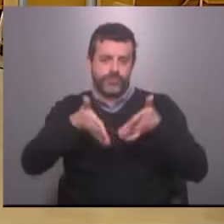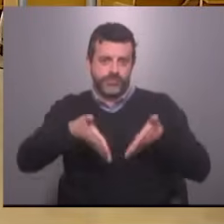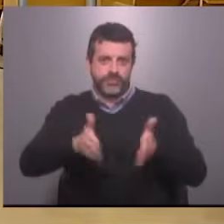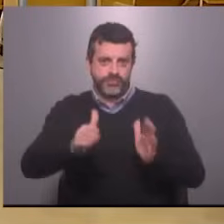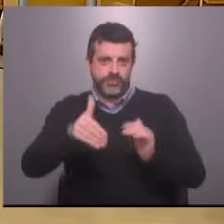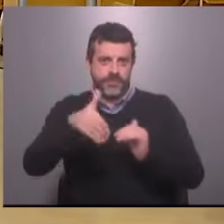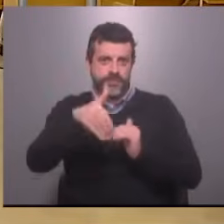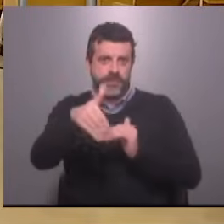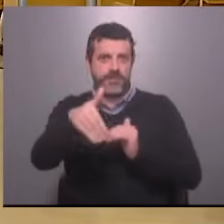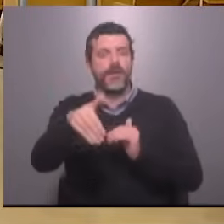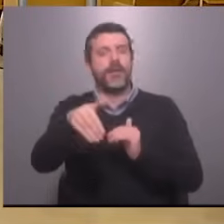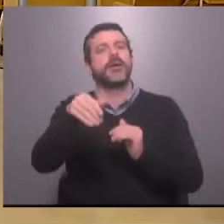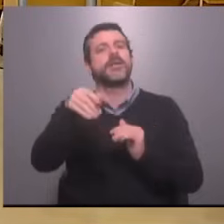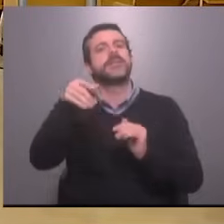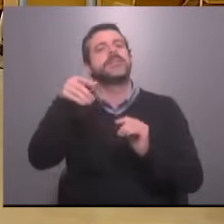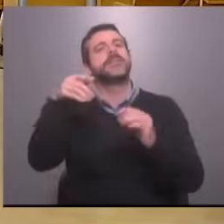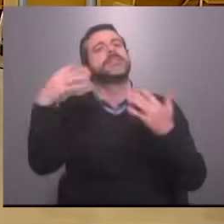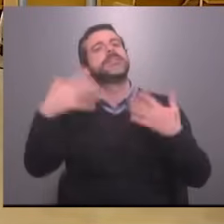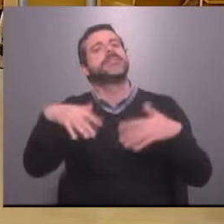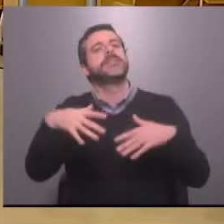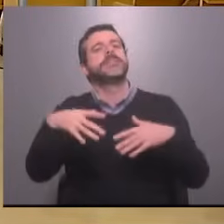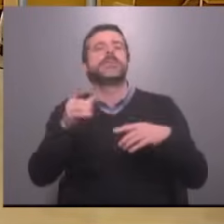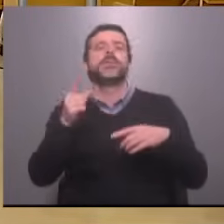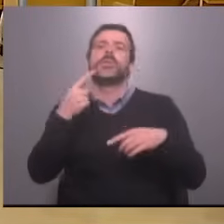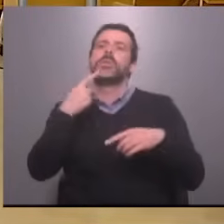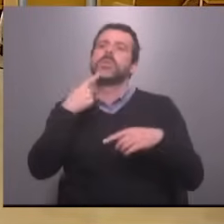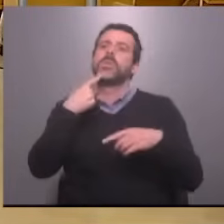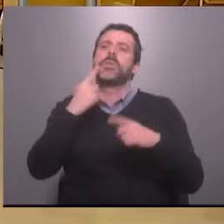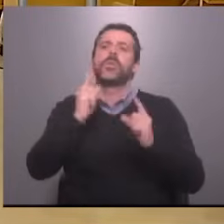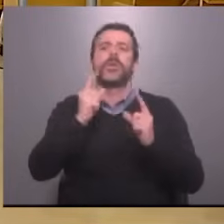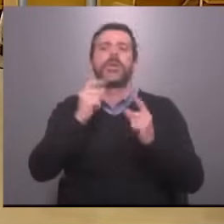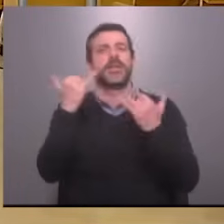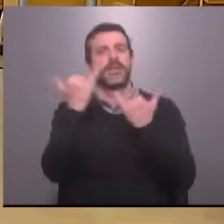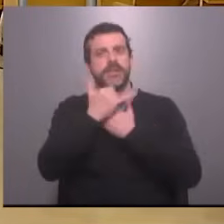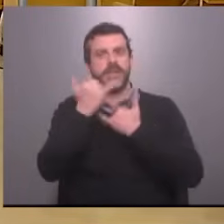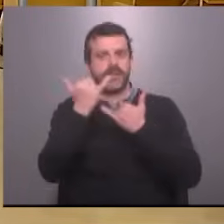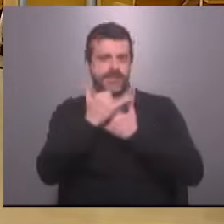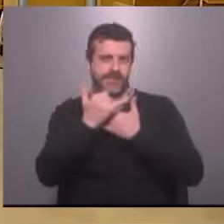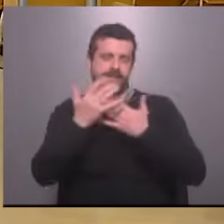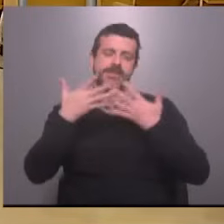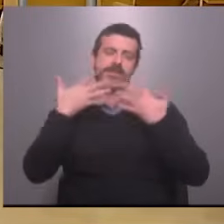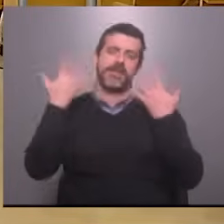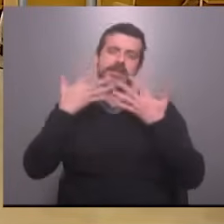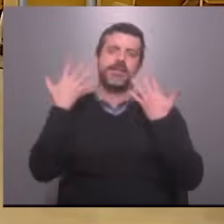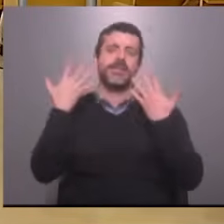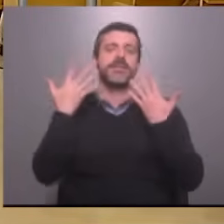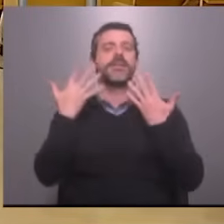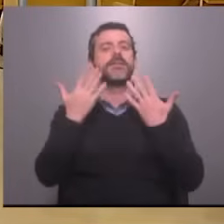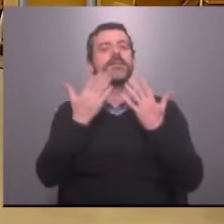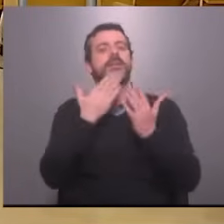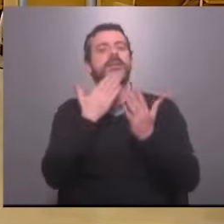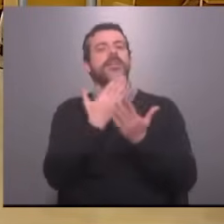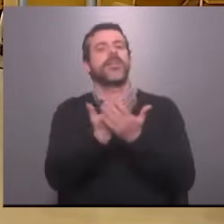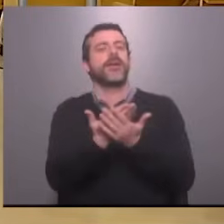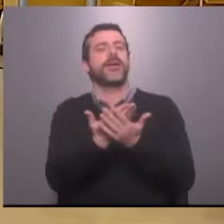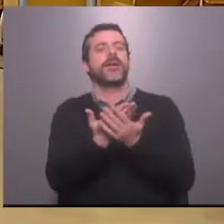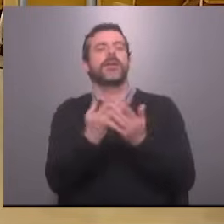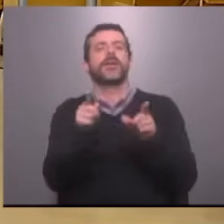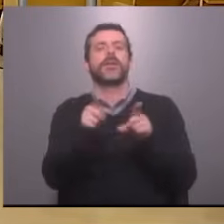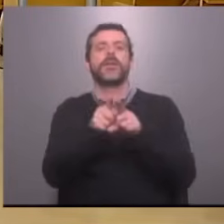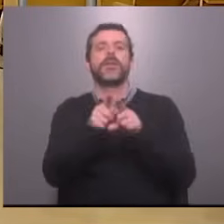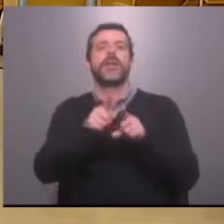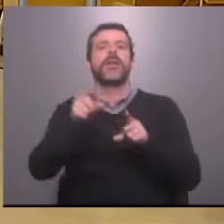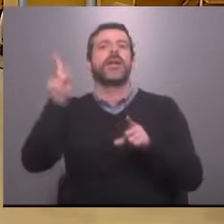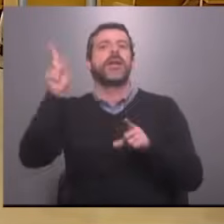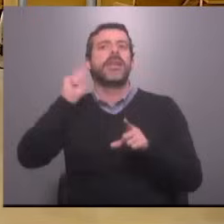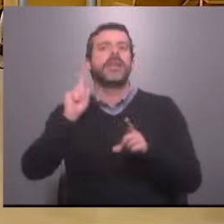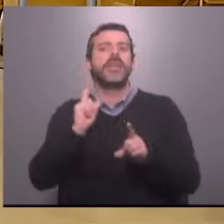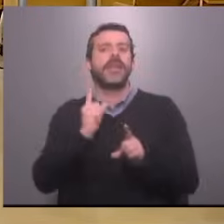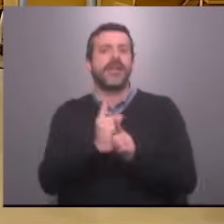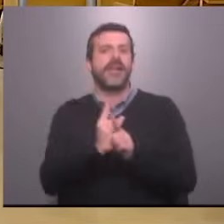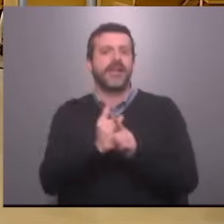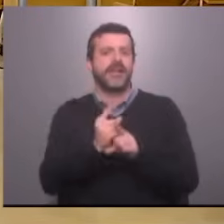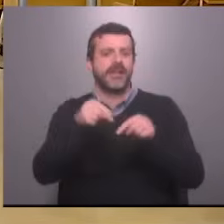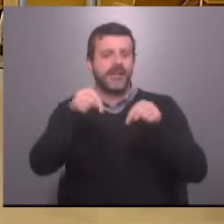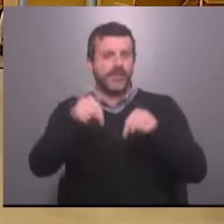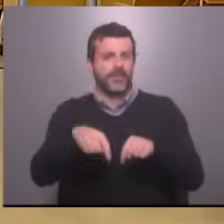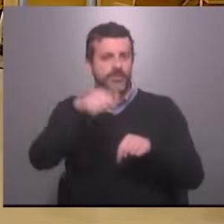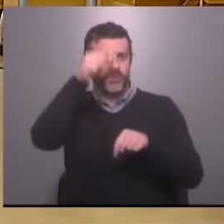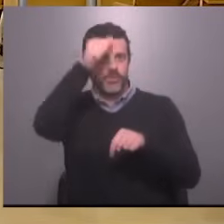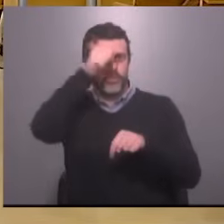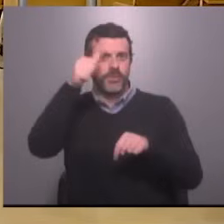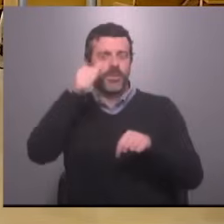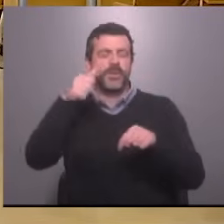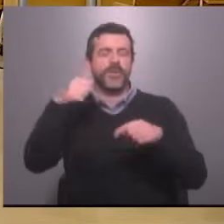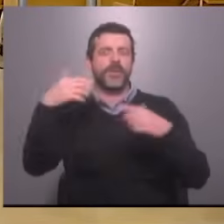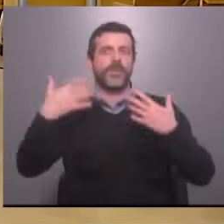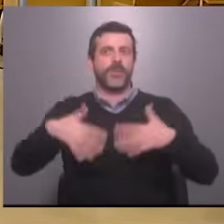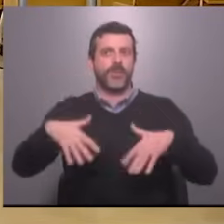é marcado pela alegria. É a alegria que, de alguma forma, dá cor a todo